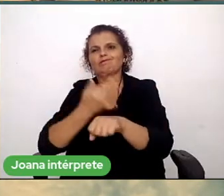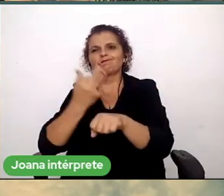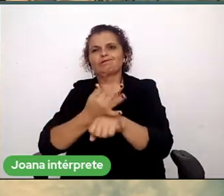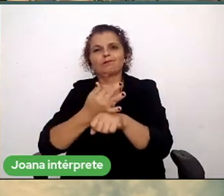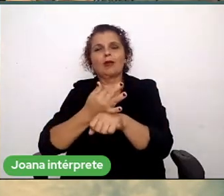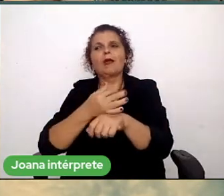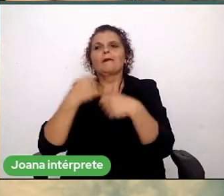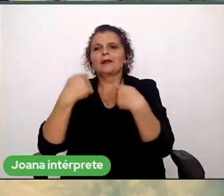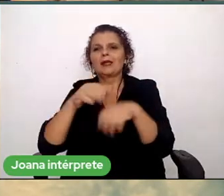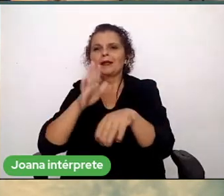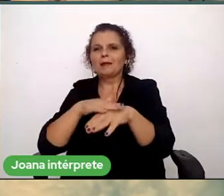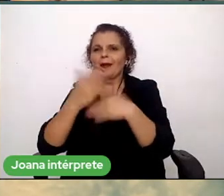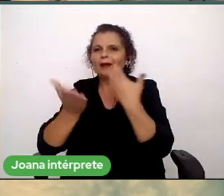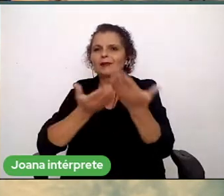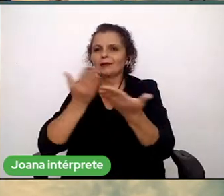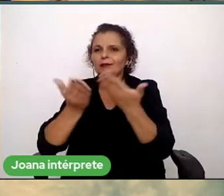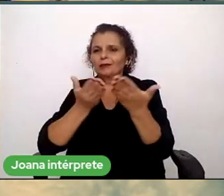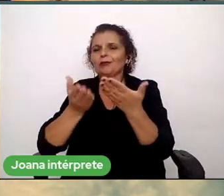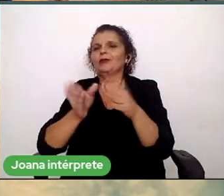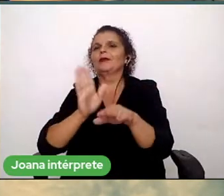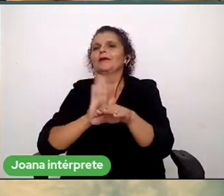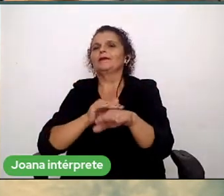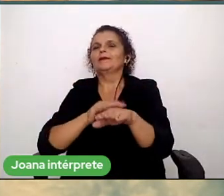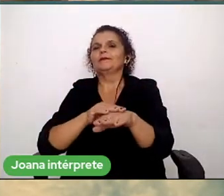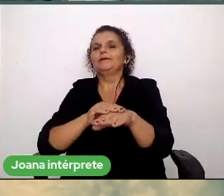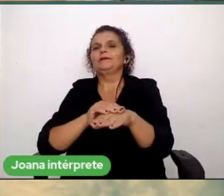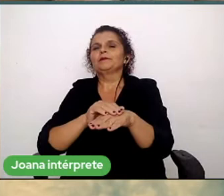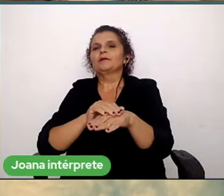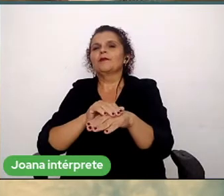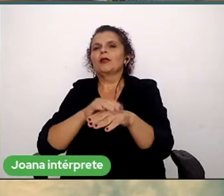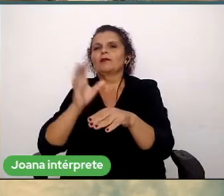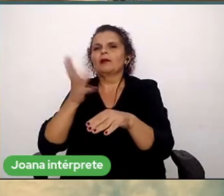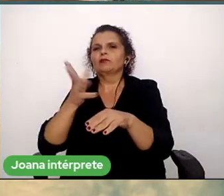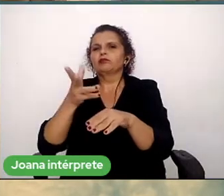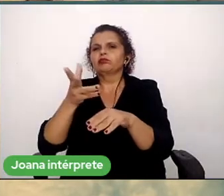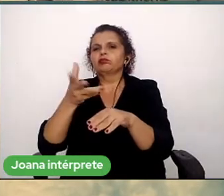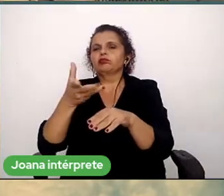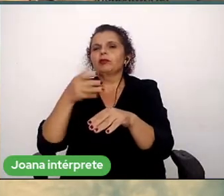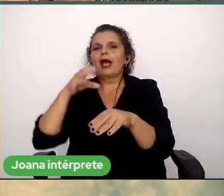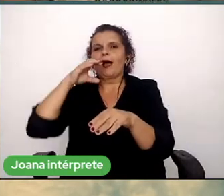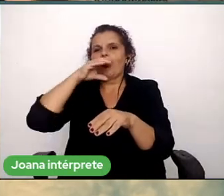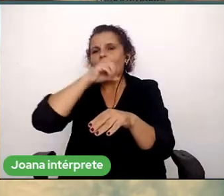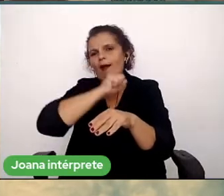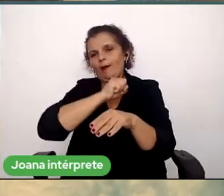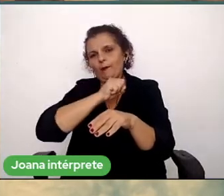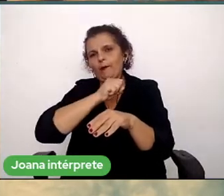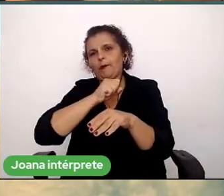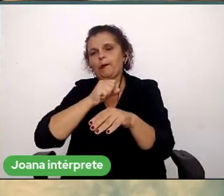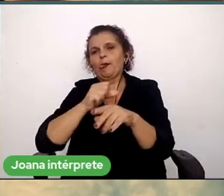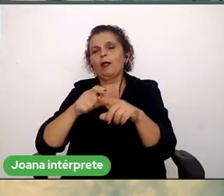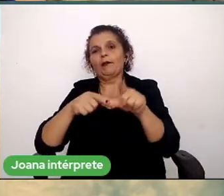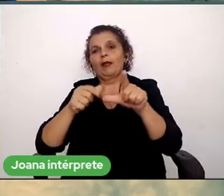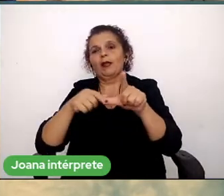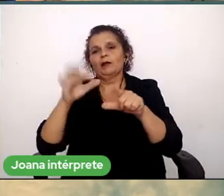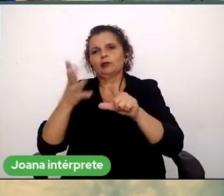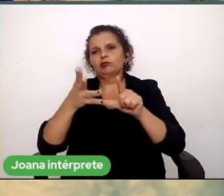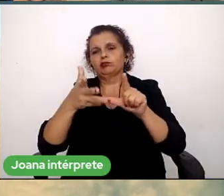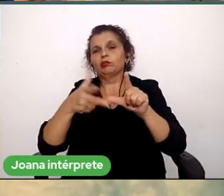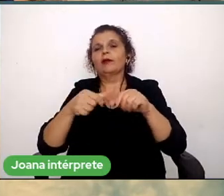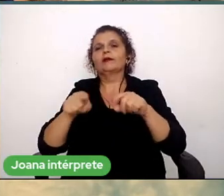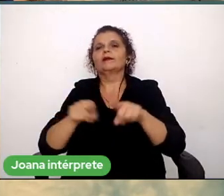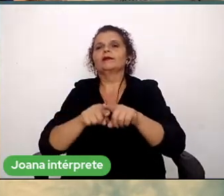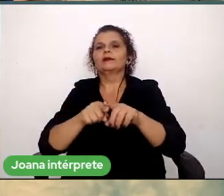de mais servidores eu vou precisar de uma velocidade no meu algoritmo maior do que eu tenho hoje então o time conseguiu